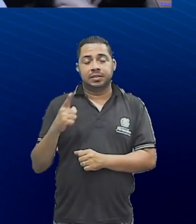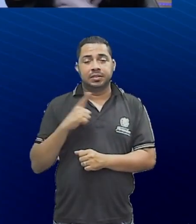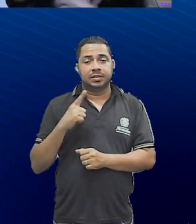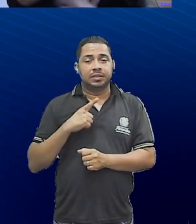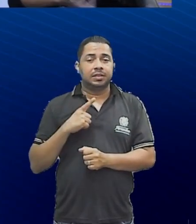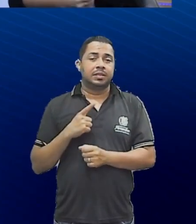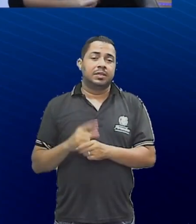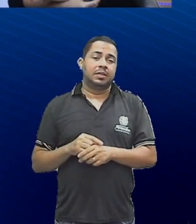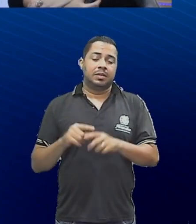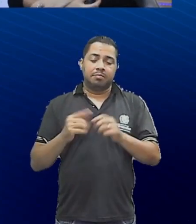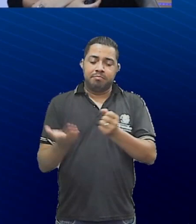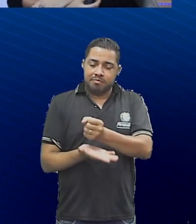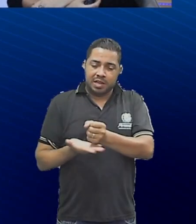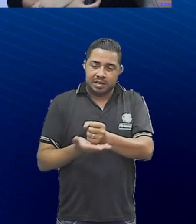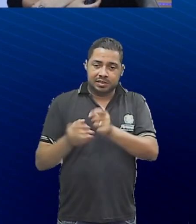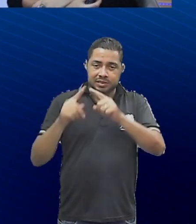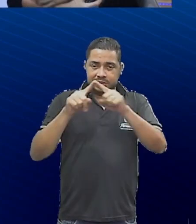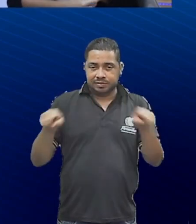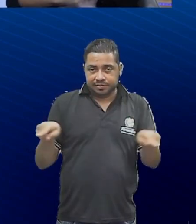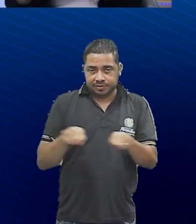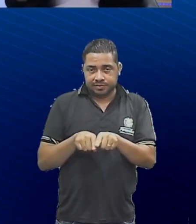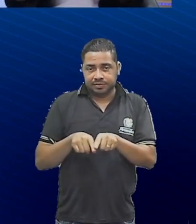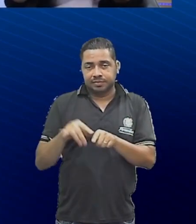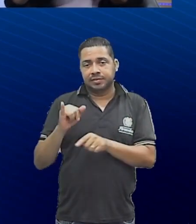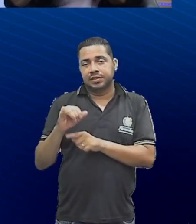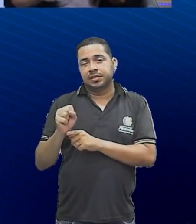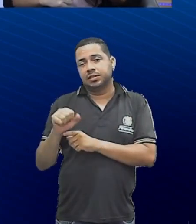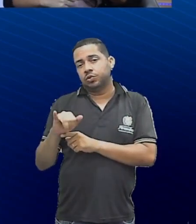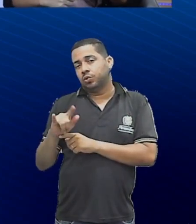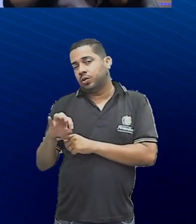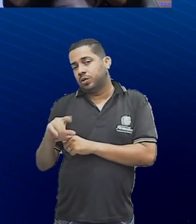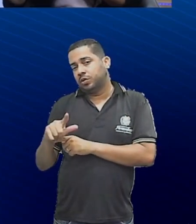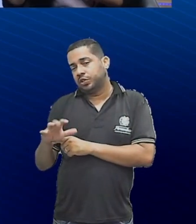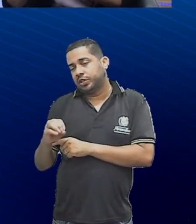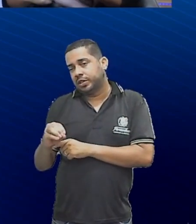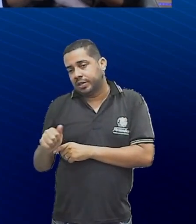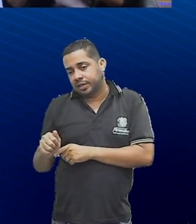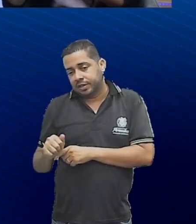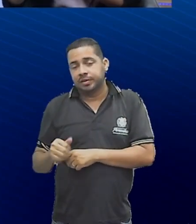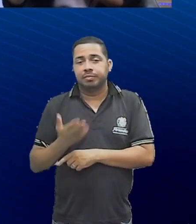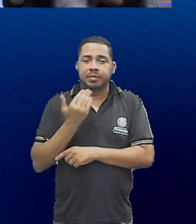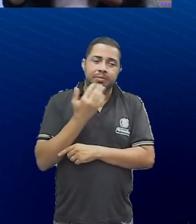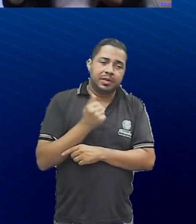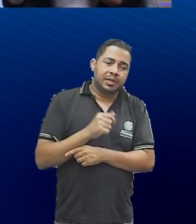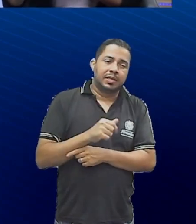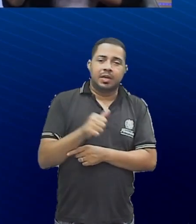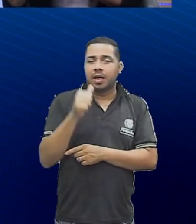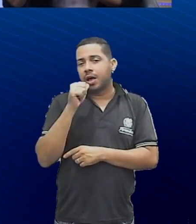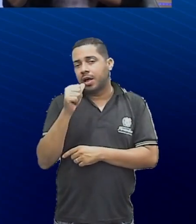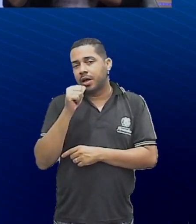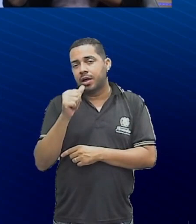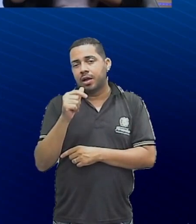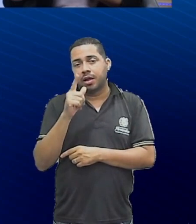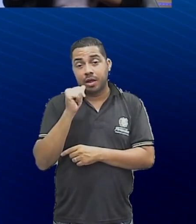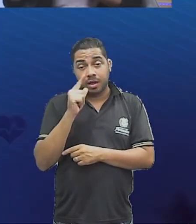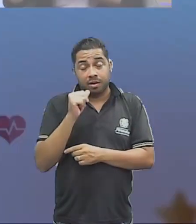da pirâmide, são as fisiológicas, né, como comer, beber água,